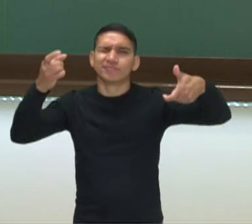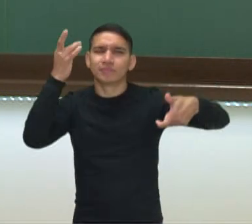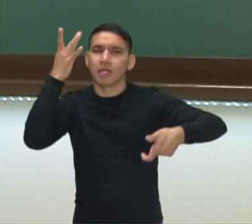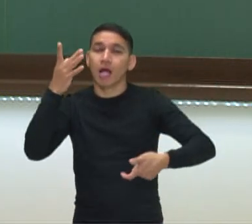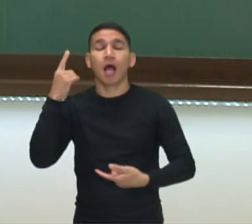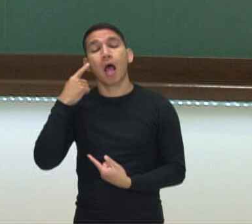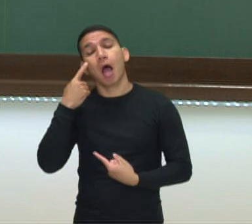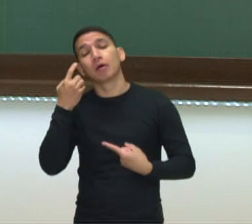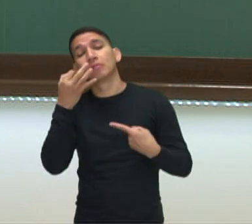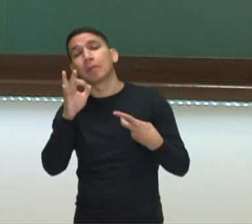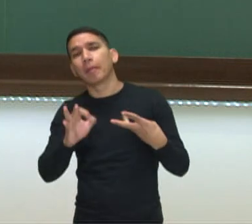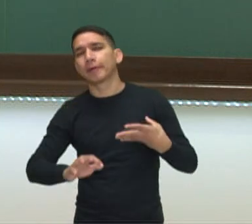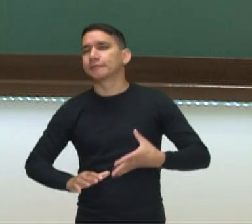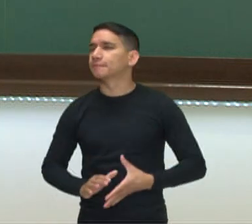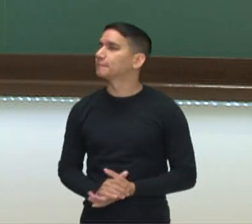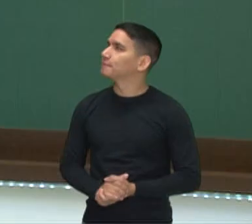corrigir.